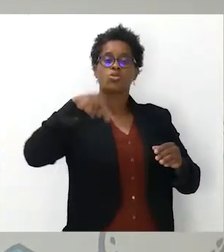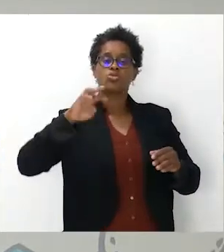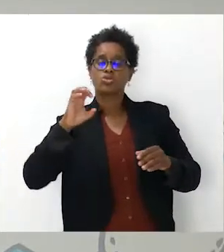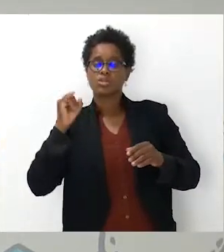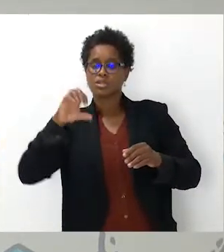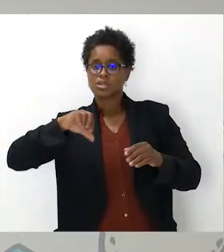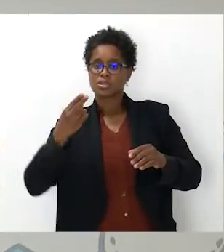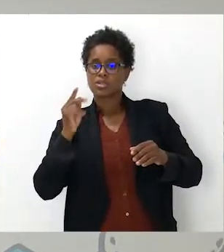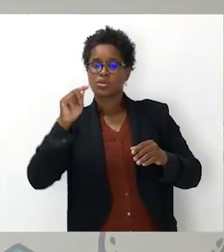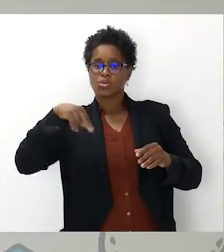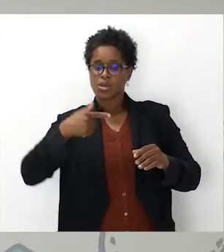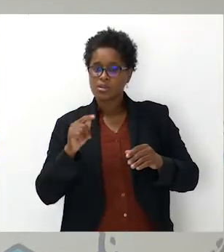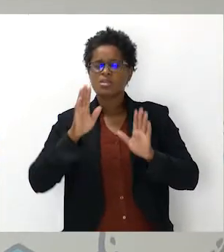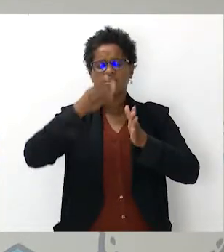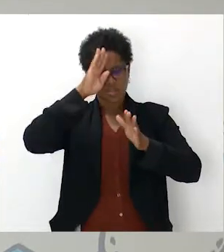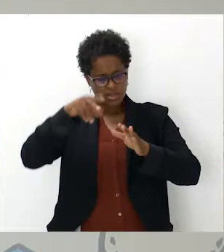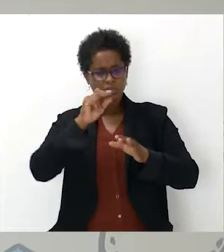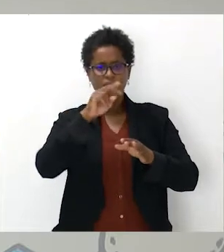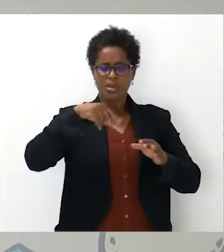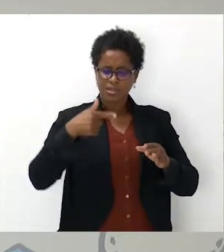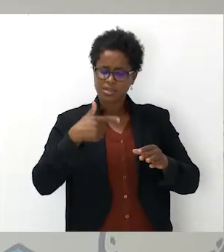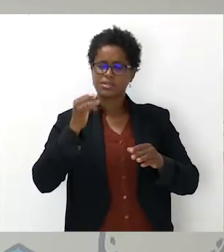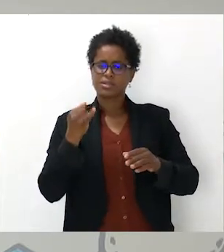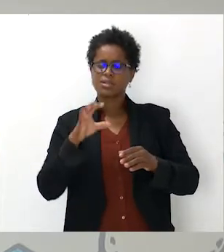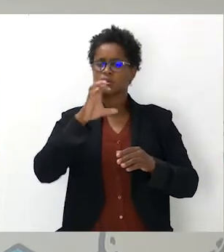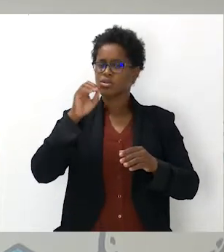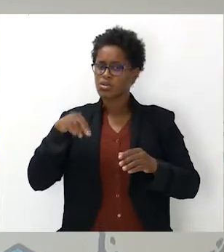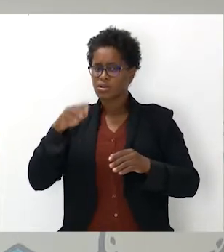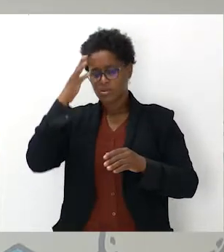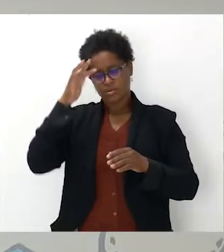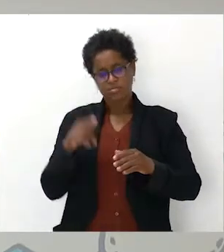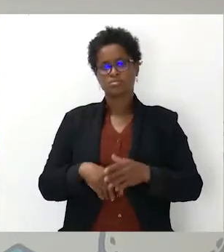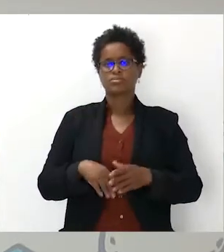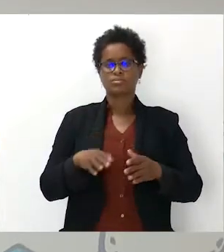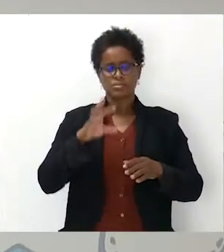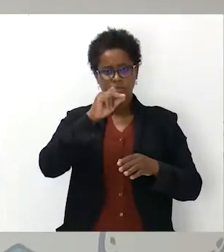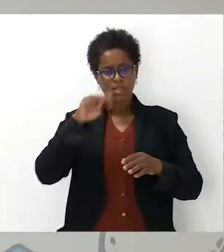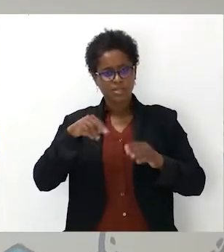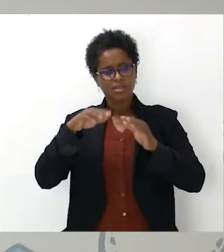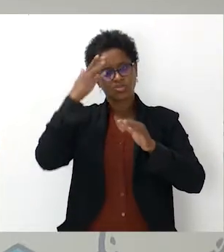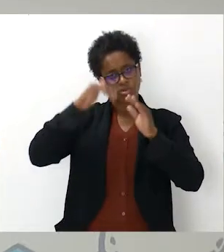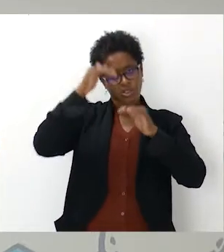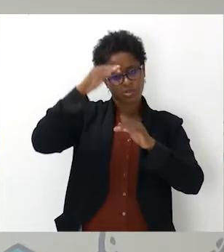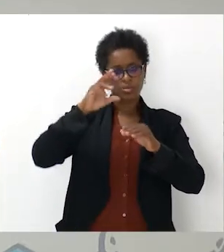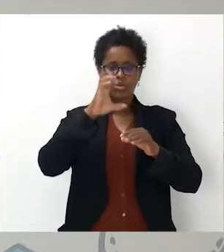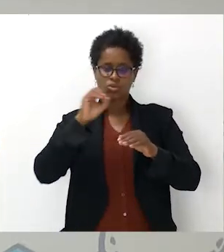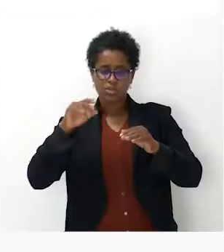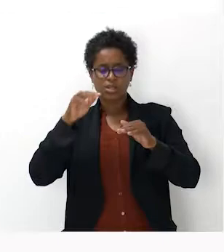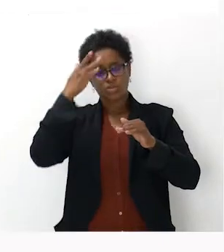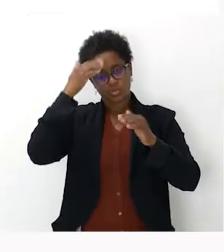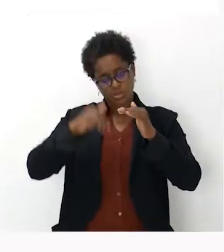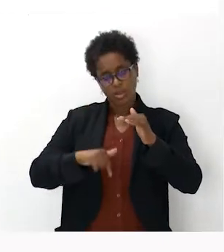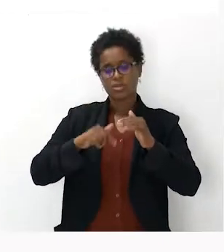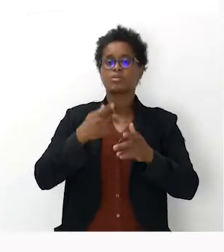sabem? Antecedente, consequente. Antecedente, numerador, consequente, denominador. Certo?